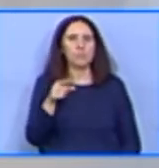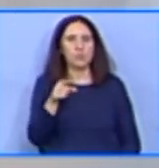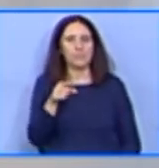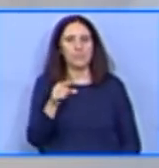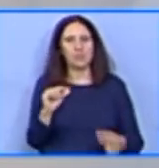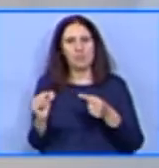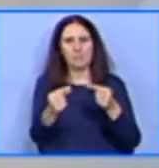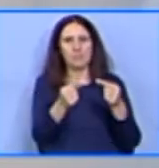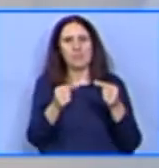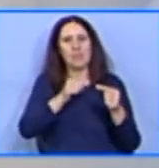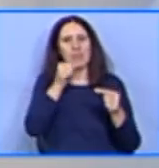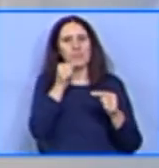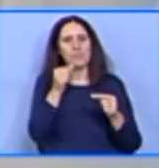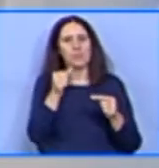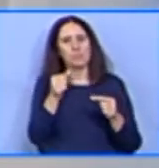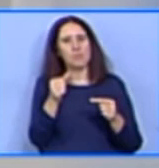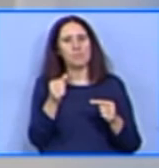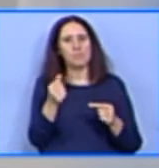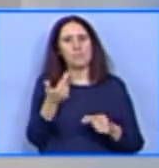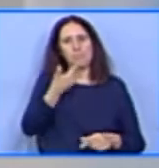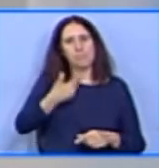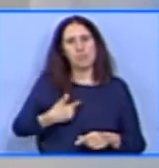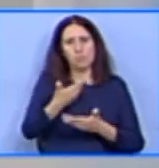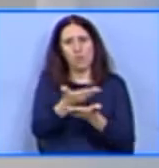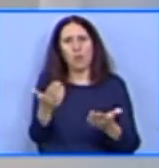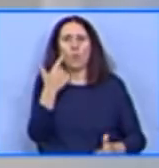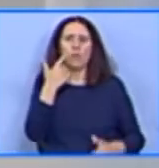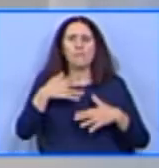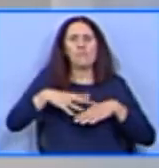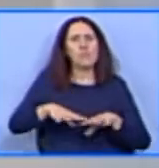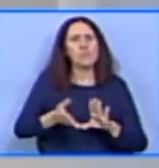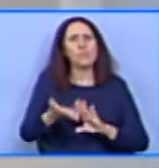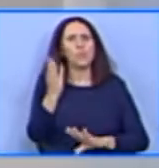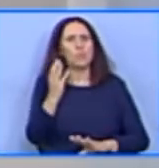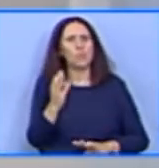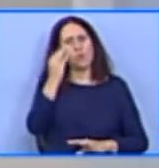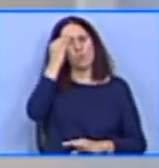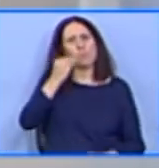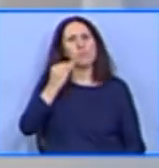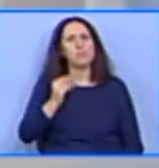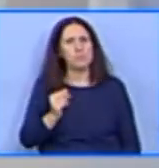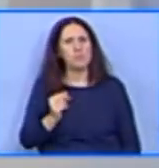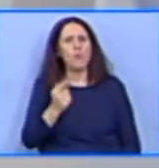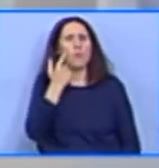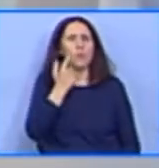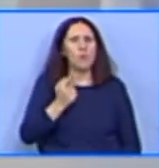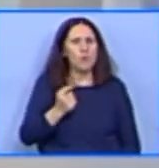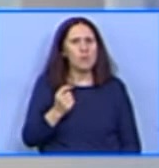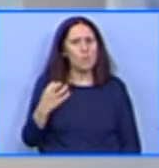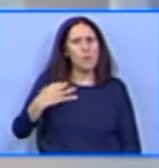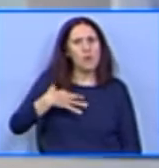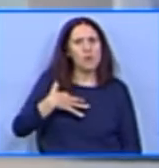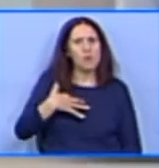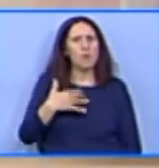ser debatido é muitas vezes pedidos que a gente encontra. Olha, vou para férias, recomenda-me, olha,